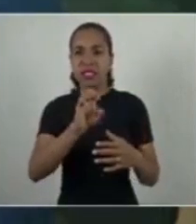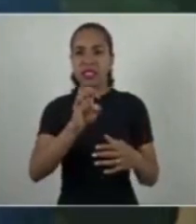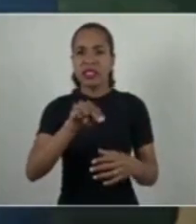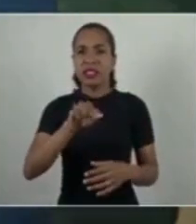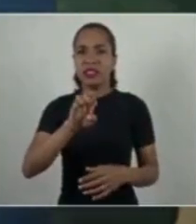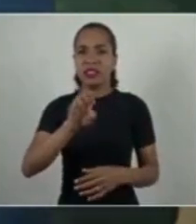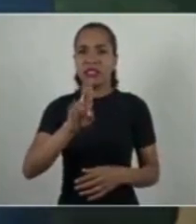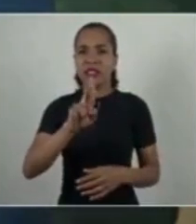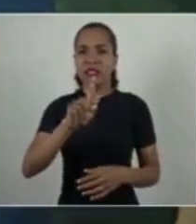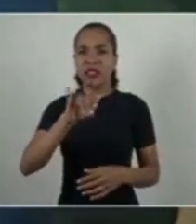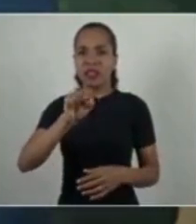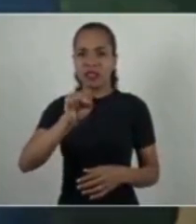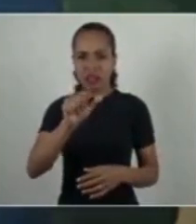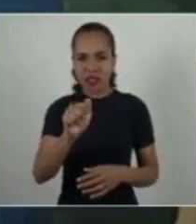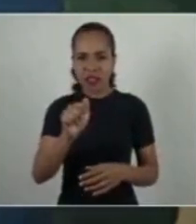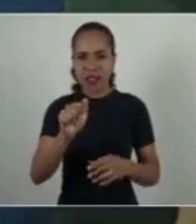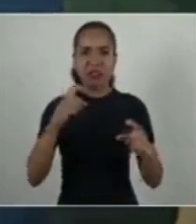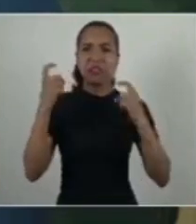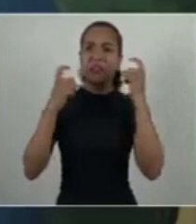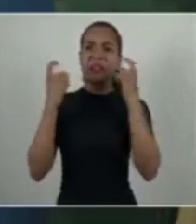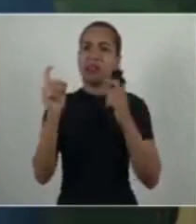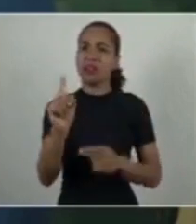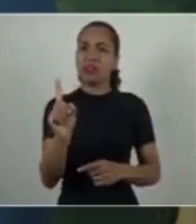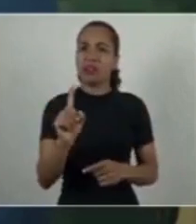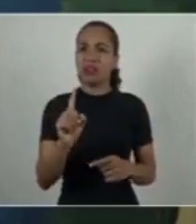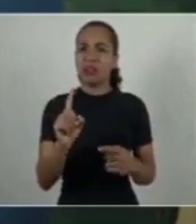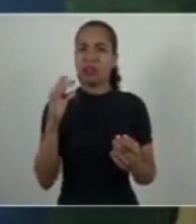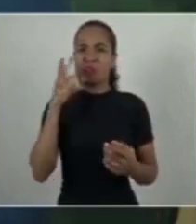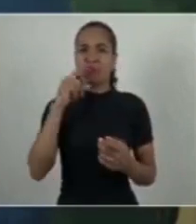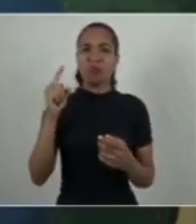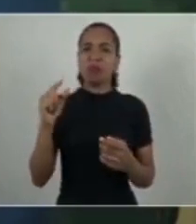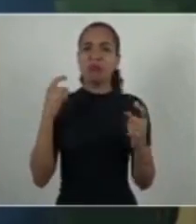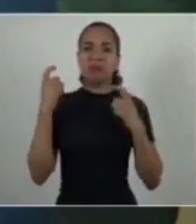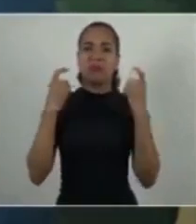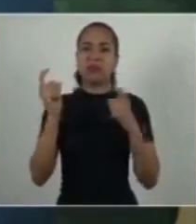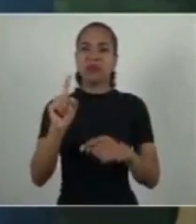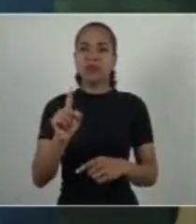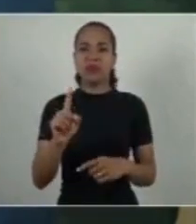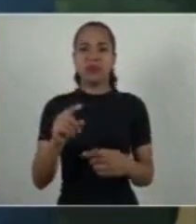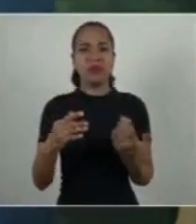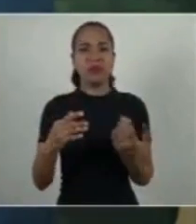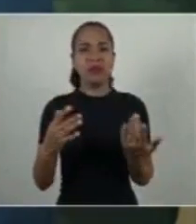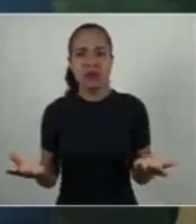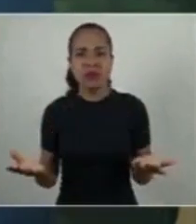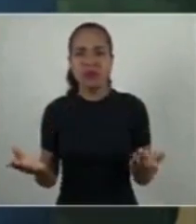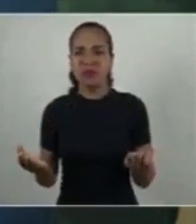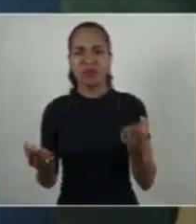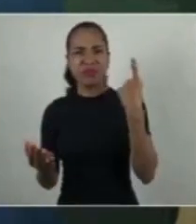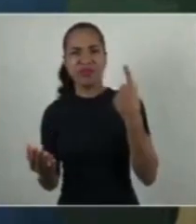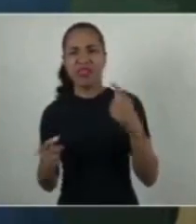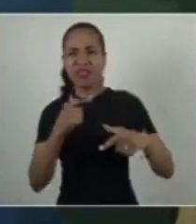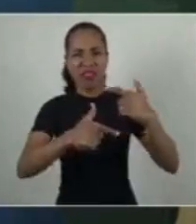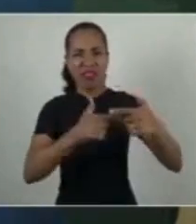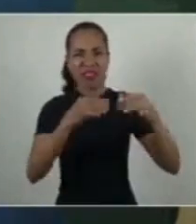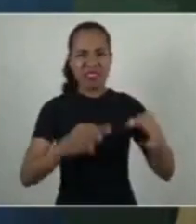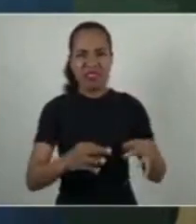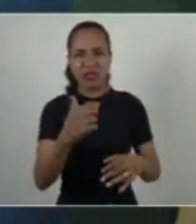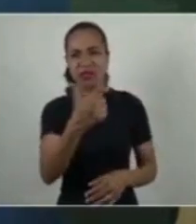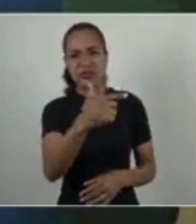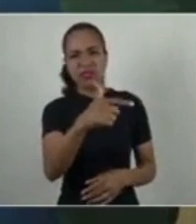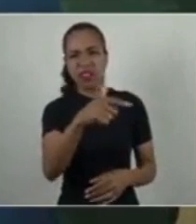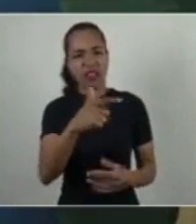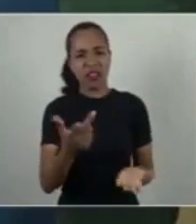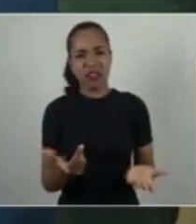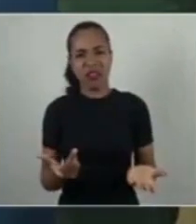dizer pra gente que não tá preocupado com a questão estética é porque é bem a cara deles uns relaxado um sem